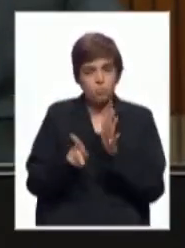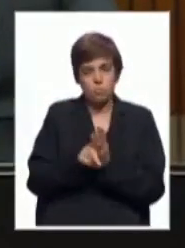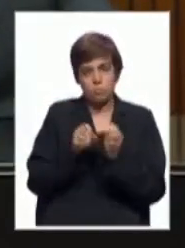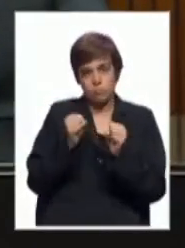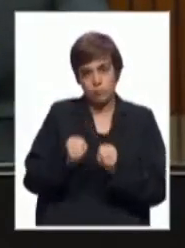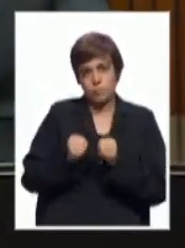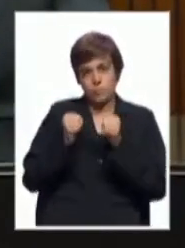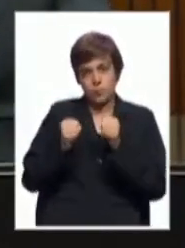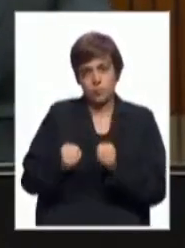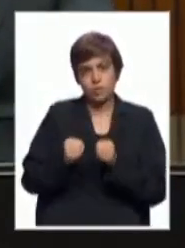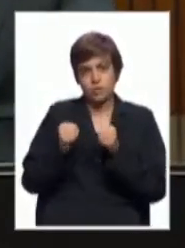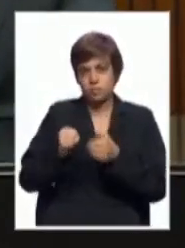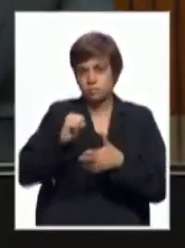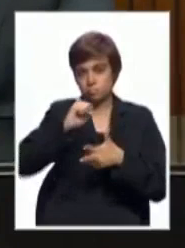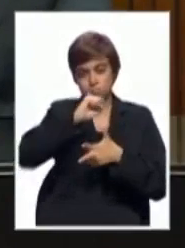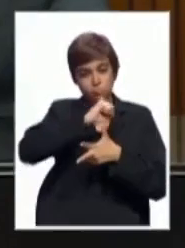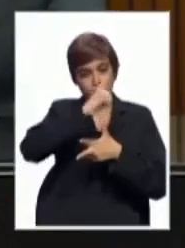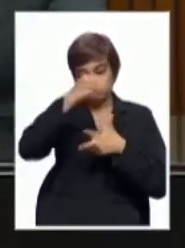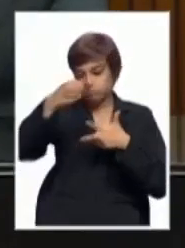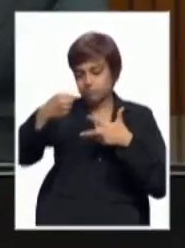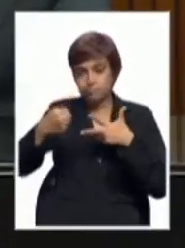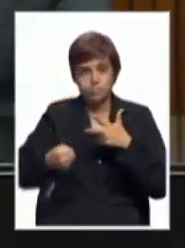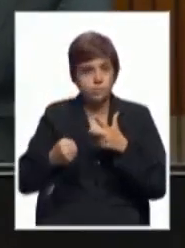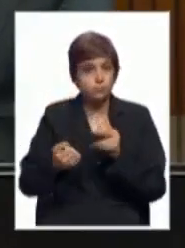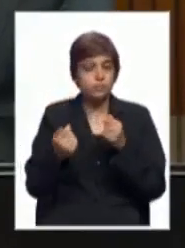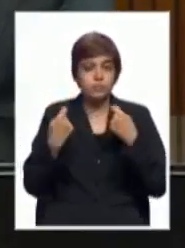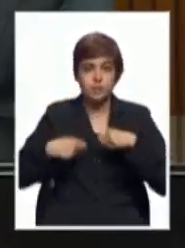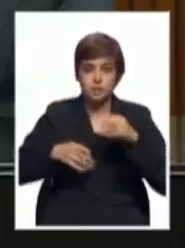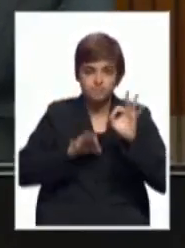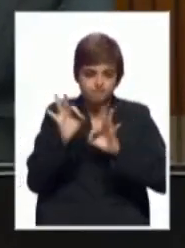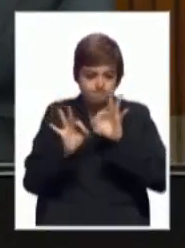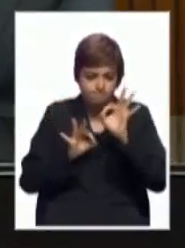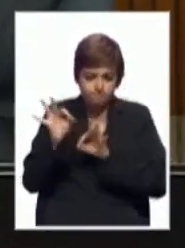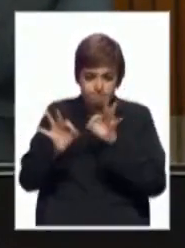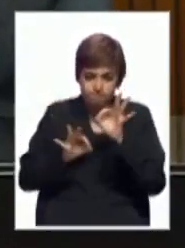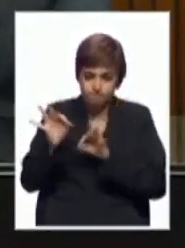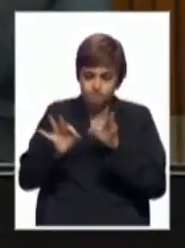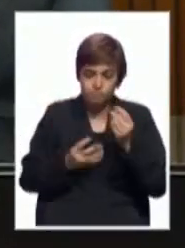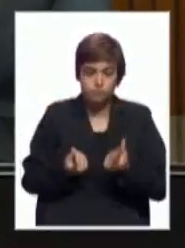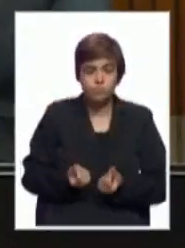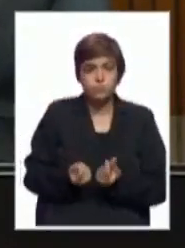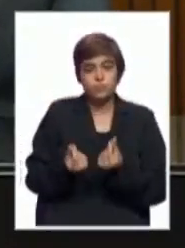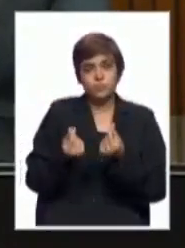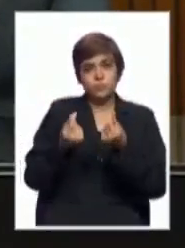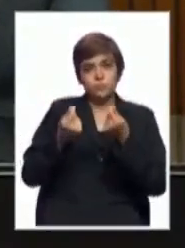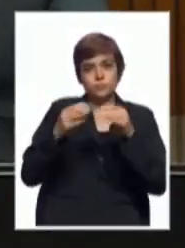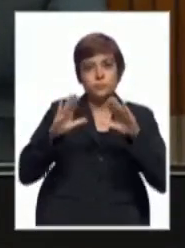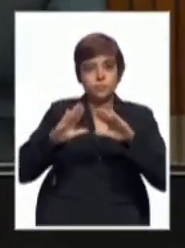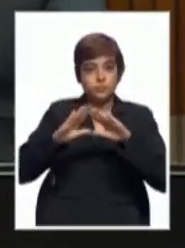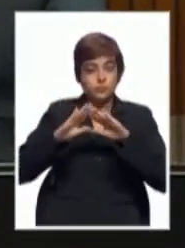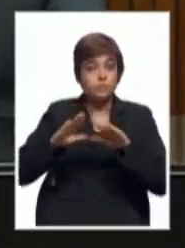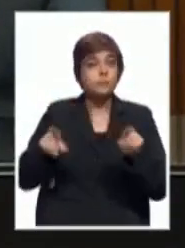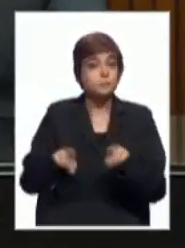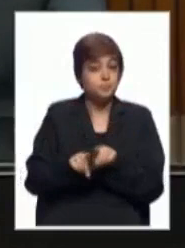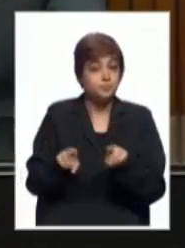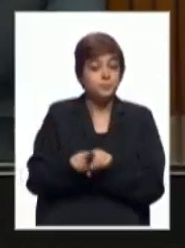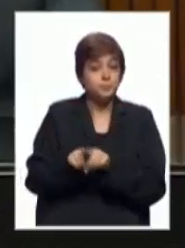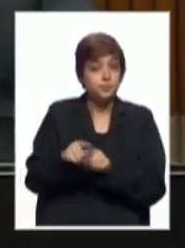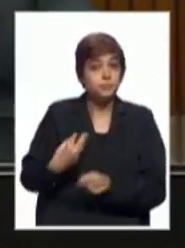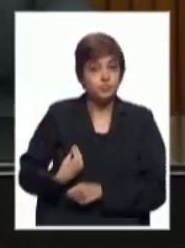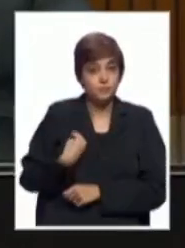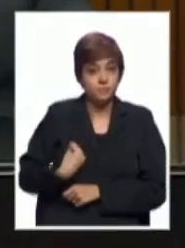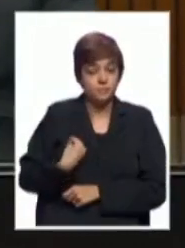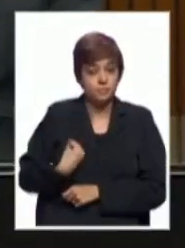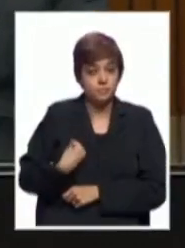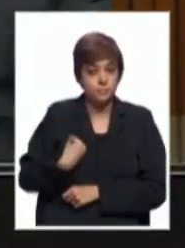as suas esferas para que haja um ajuste nas contas públicas e que a Assembleia estará também